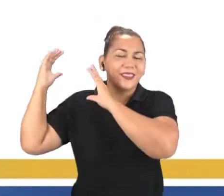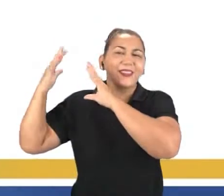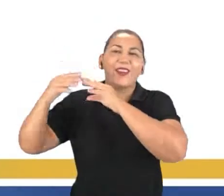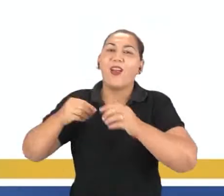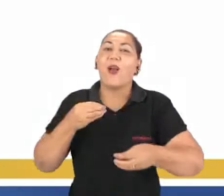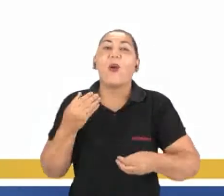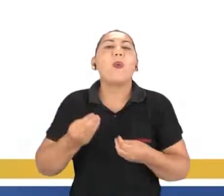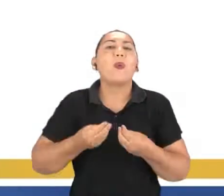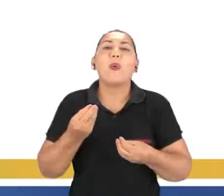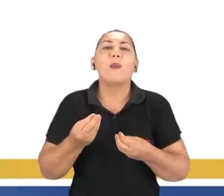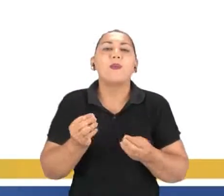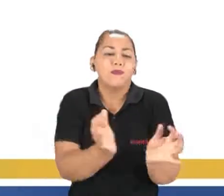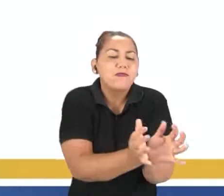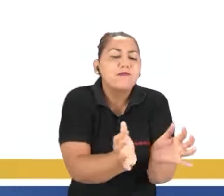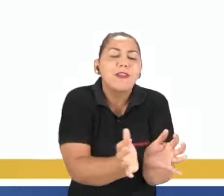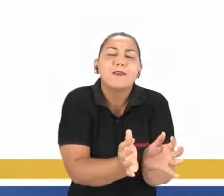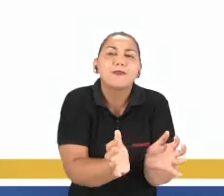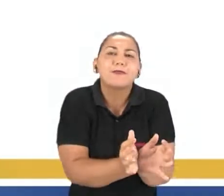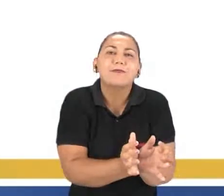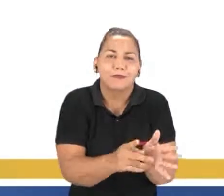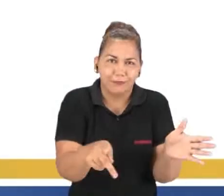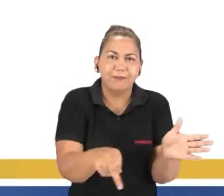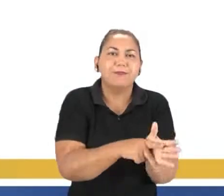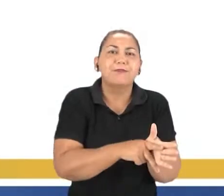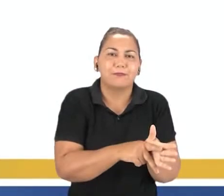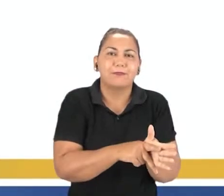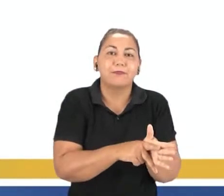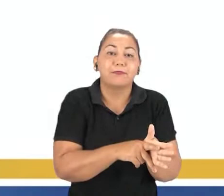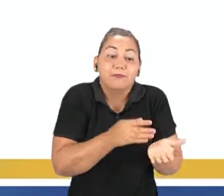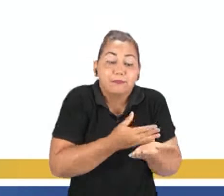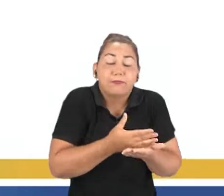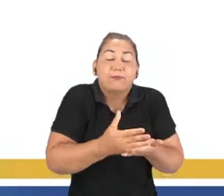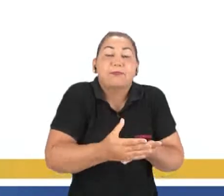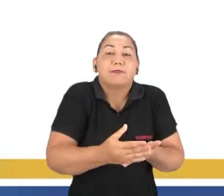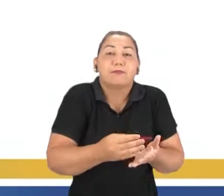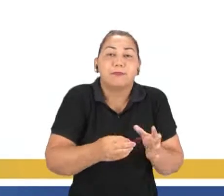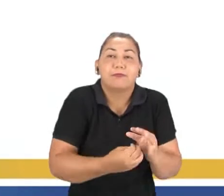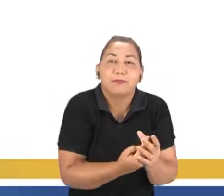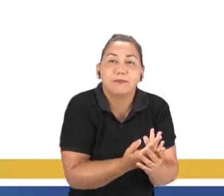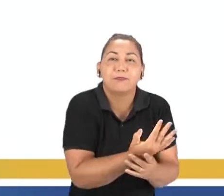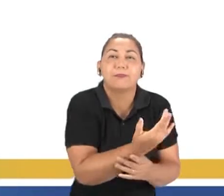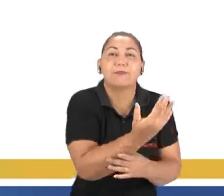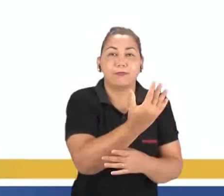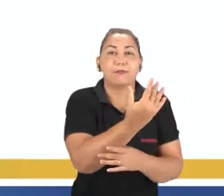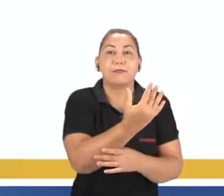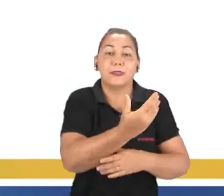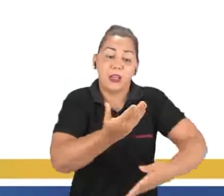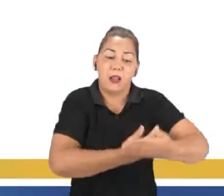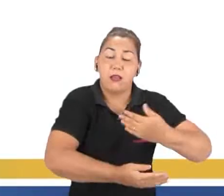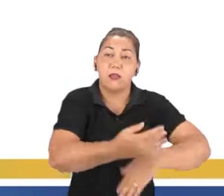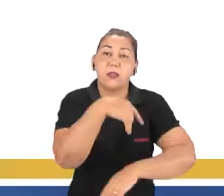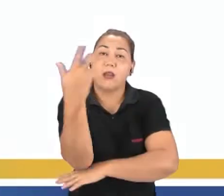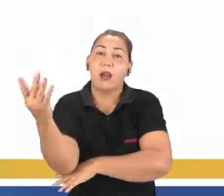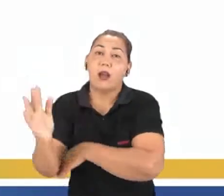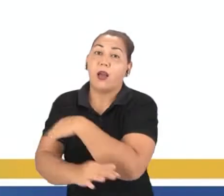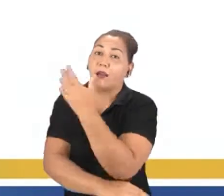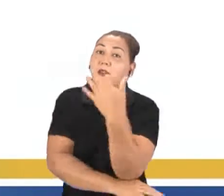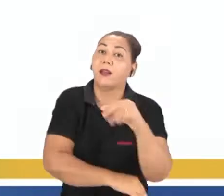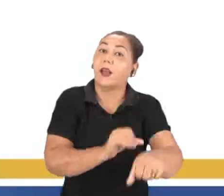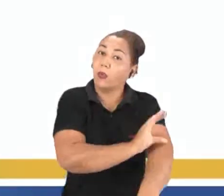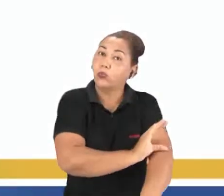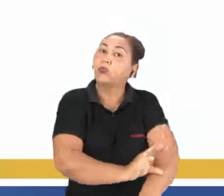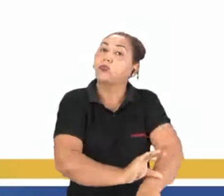a desenvolver o cultivo das plantas, relacionando a natureza com os elementos centrais da sua